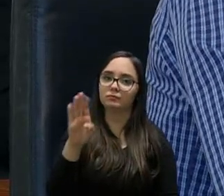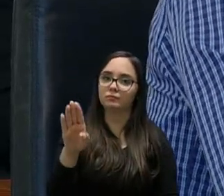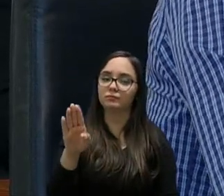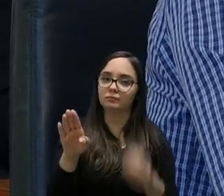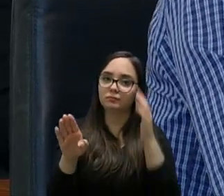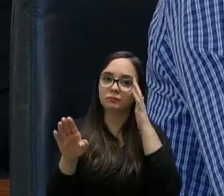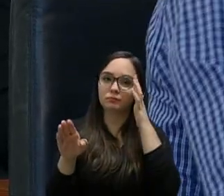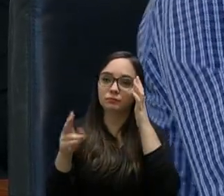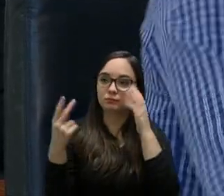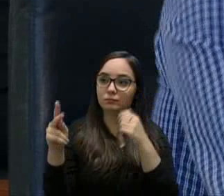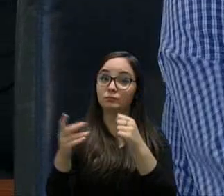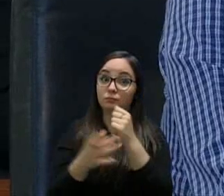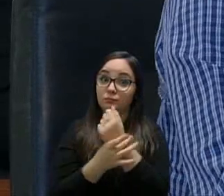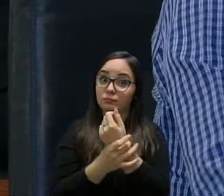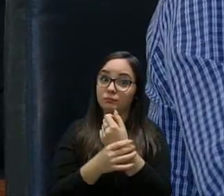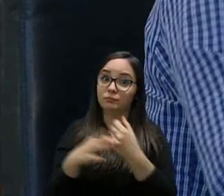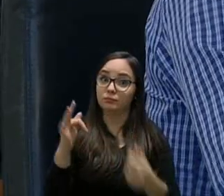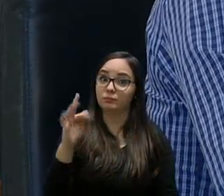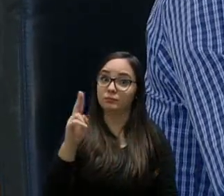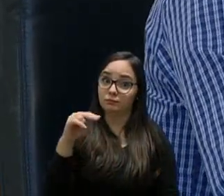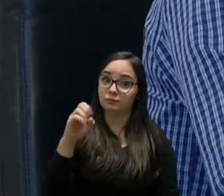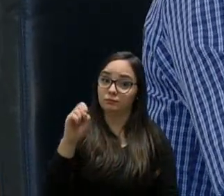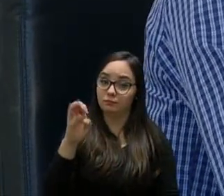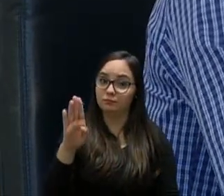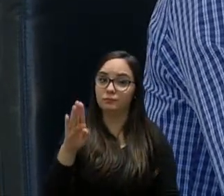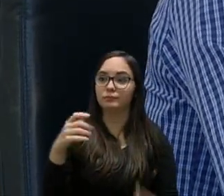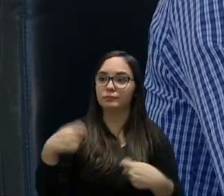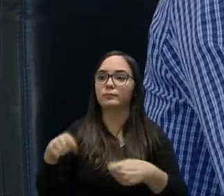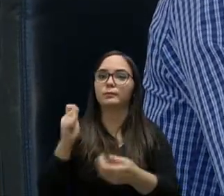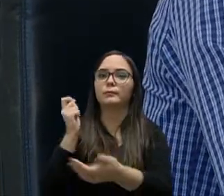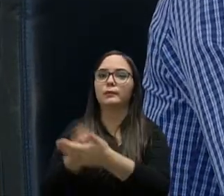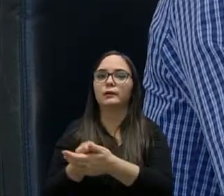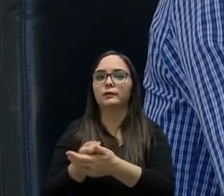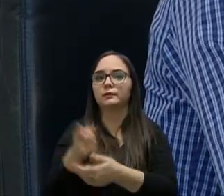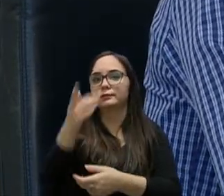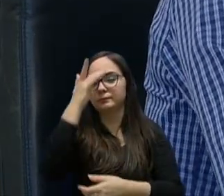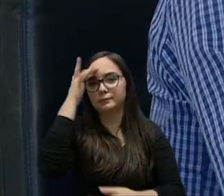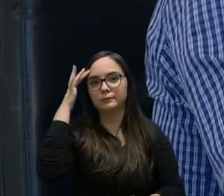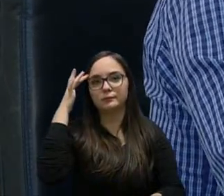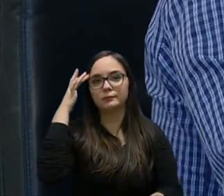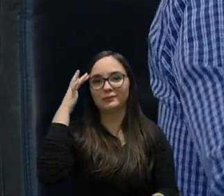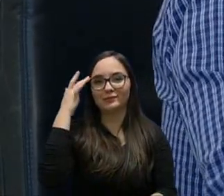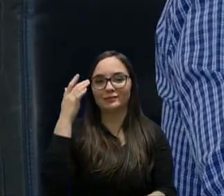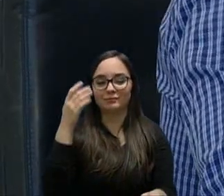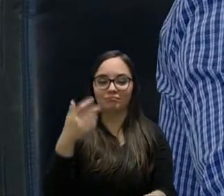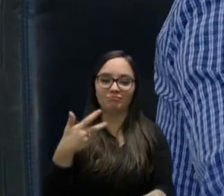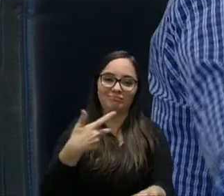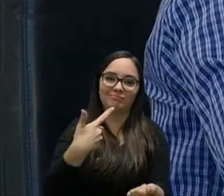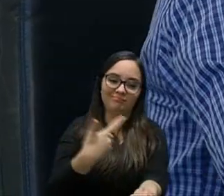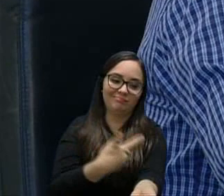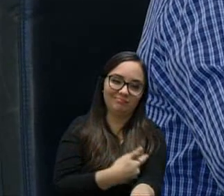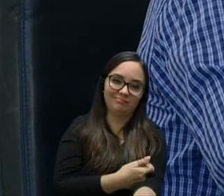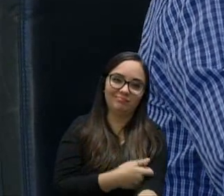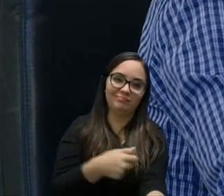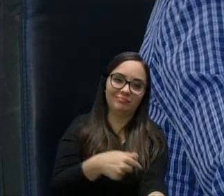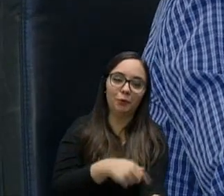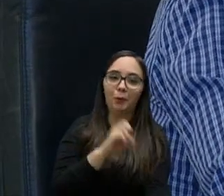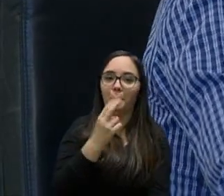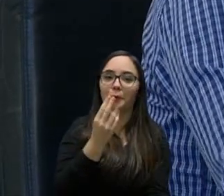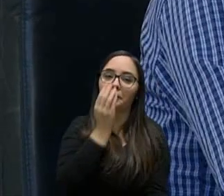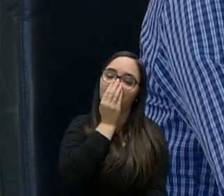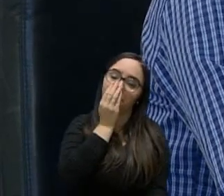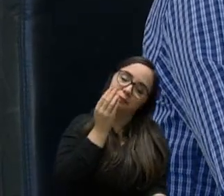a qual funserv segurado da fosse ainda tem a que pagar o anestesista o polimento o instrumentador